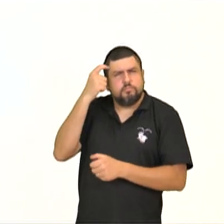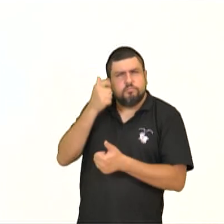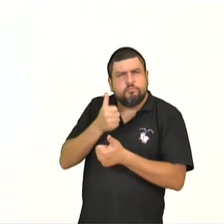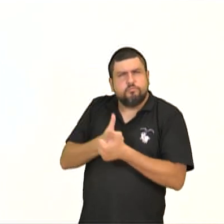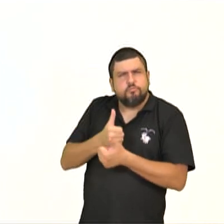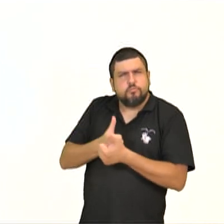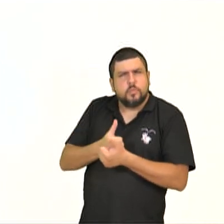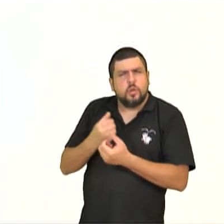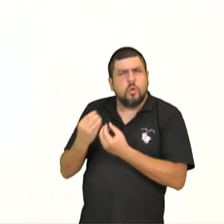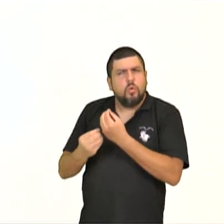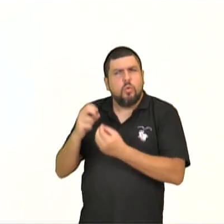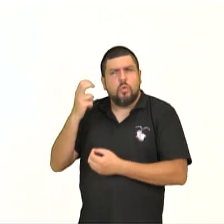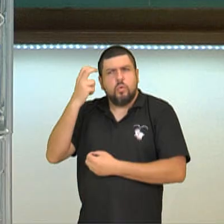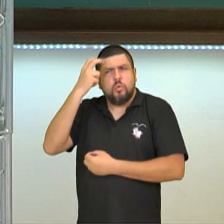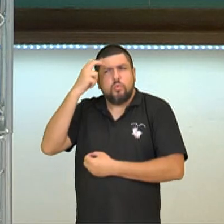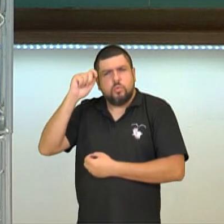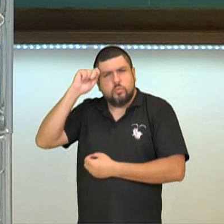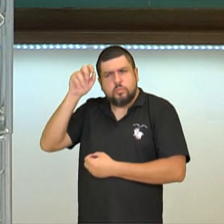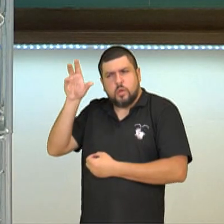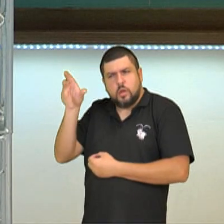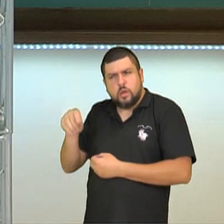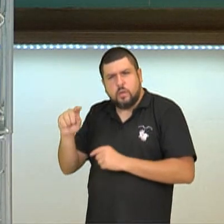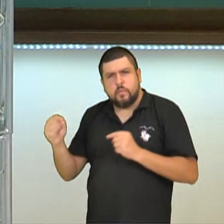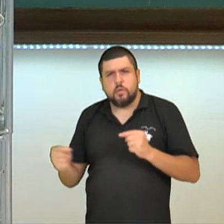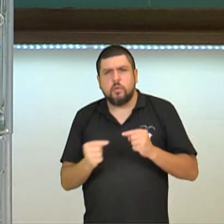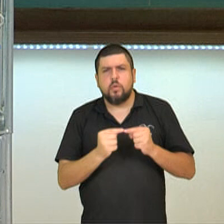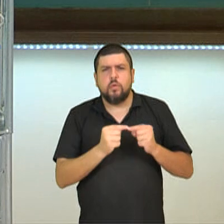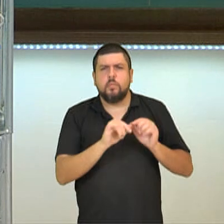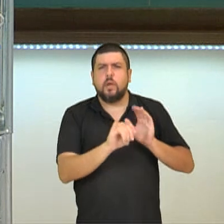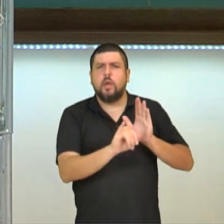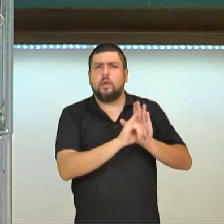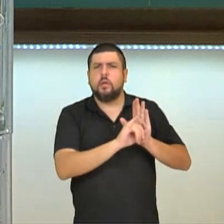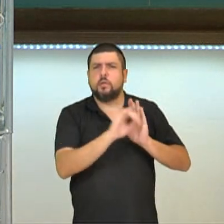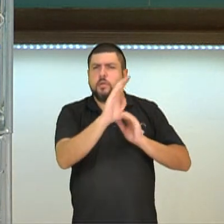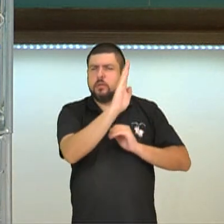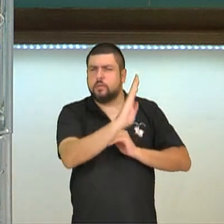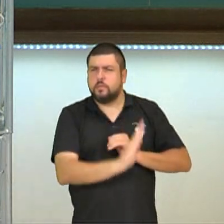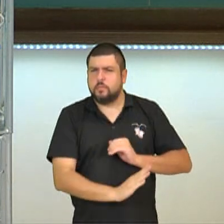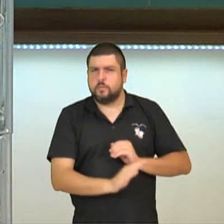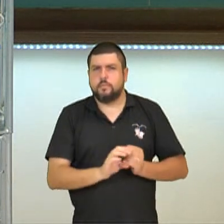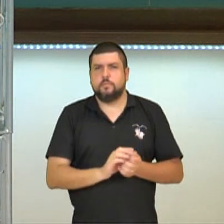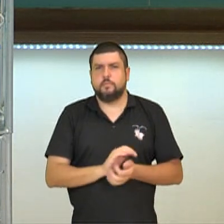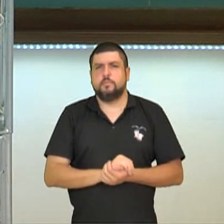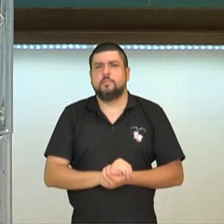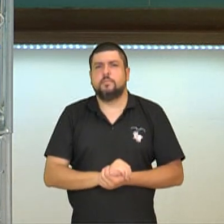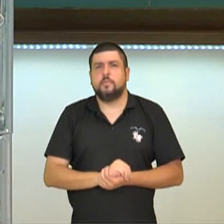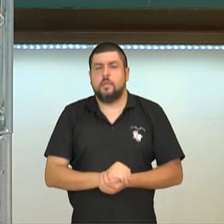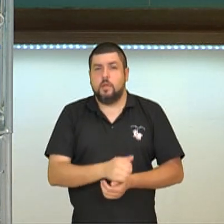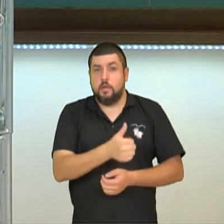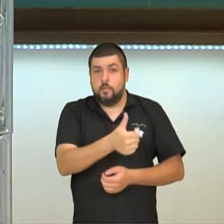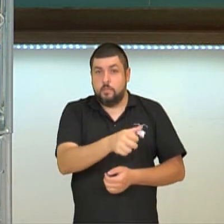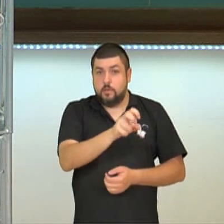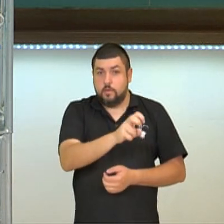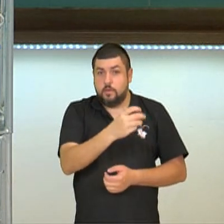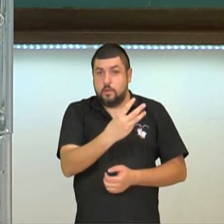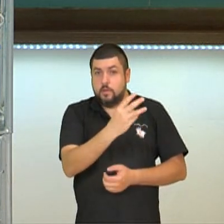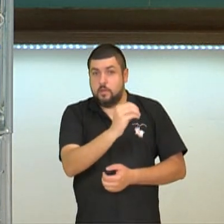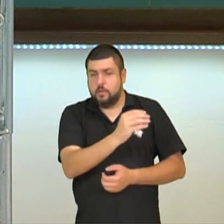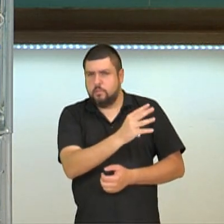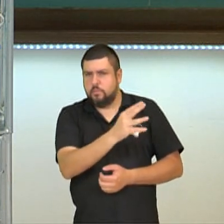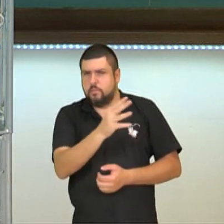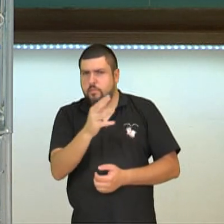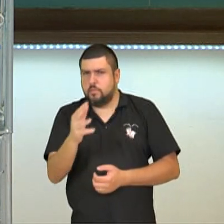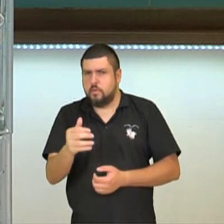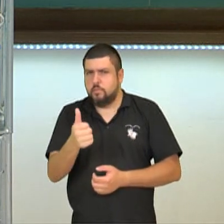identidade brasileira? Entre 1530 até 1851, com o último navio negreiro que